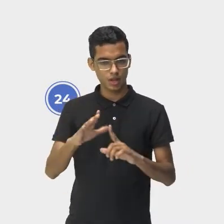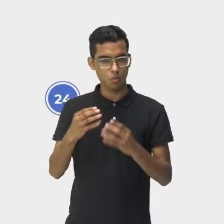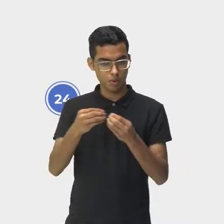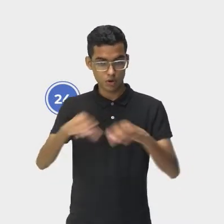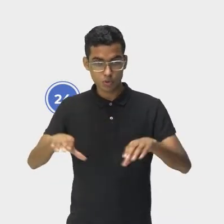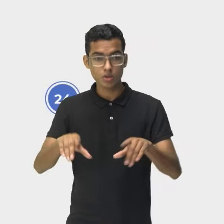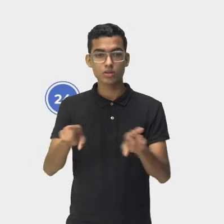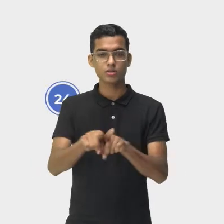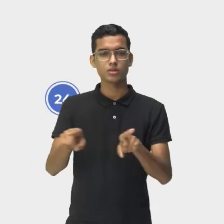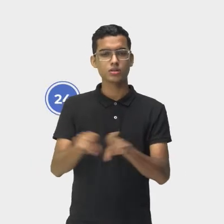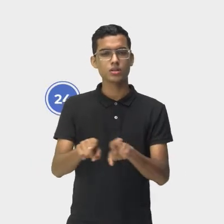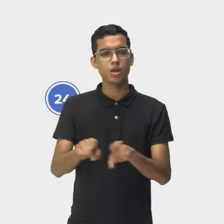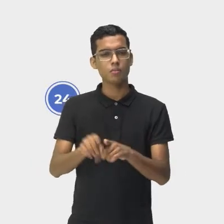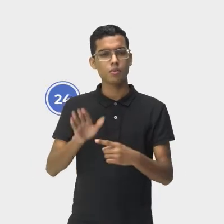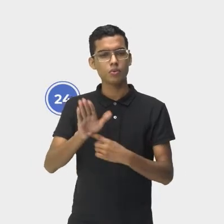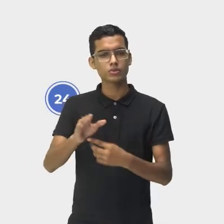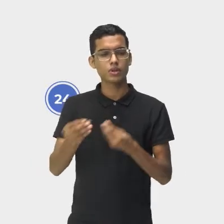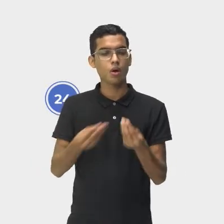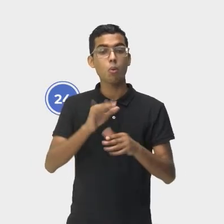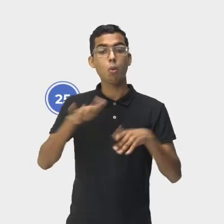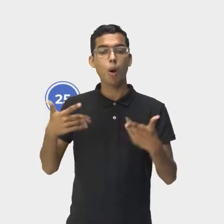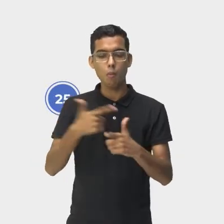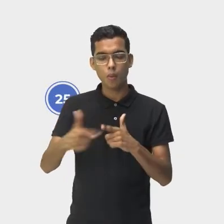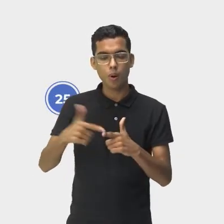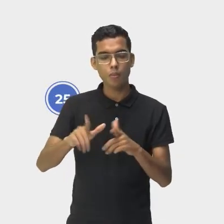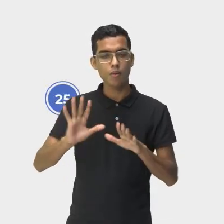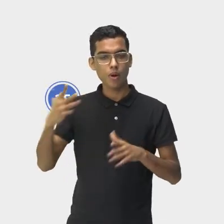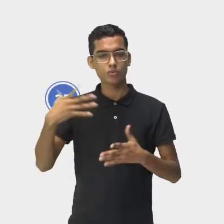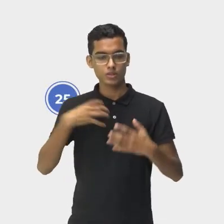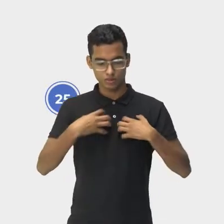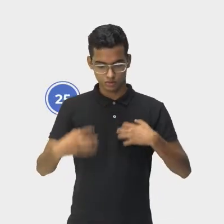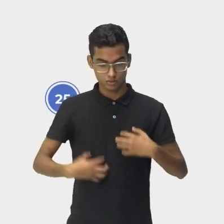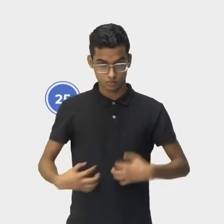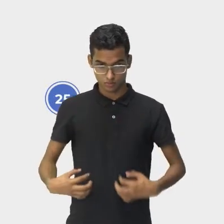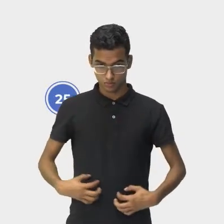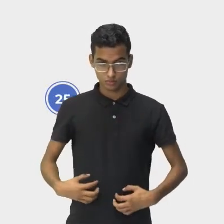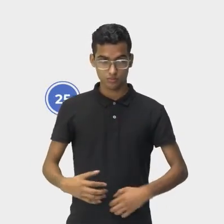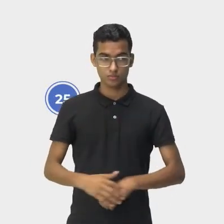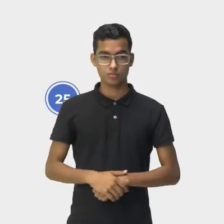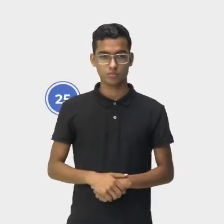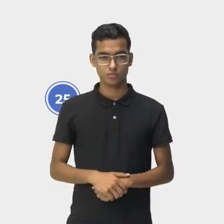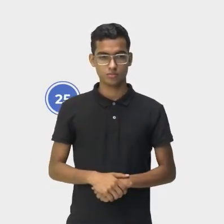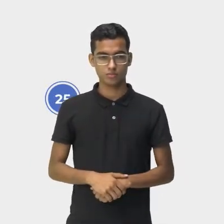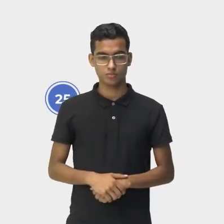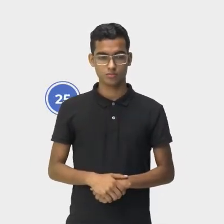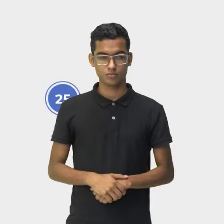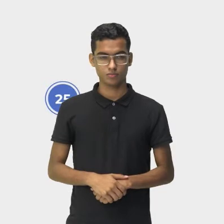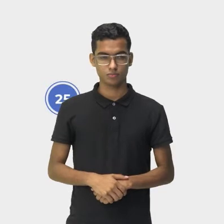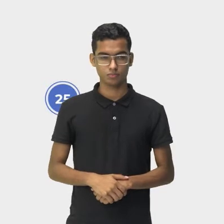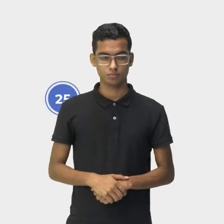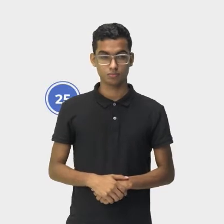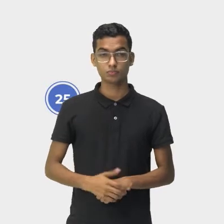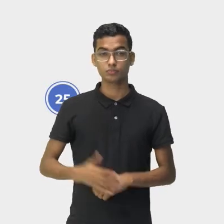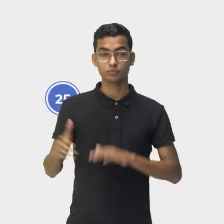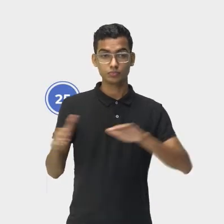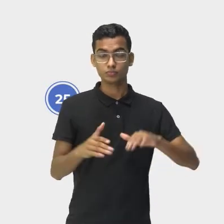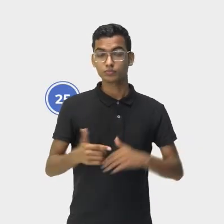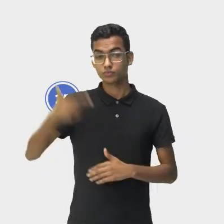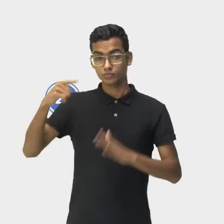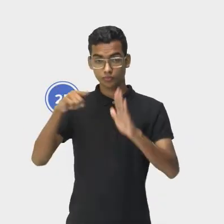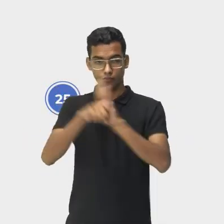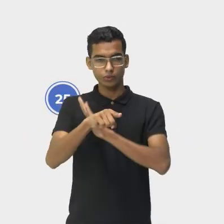em cada órgão. E nós temos a outra questão, que é a questão 2. O termo dislipidemia utiliza-se